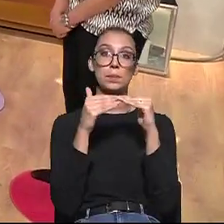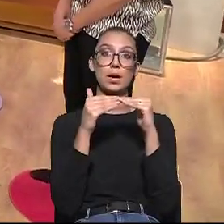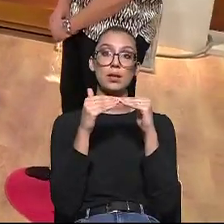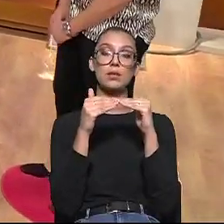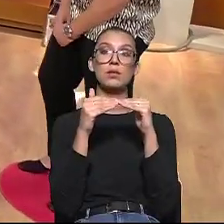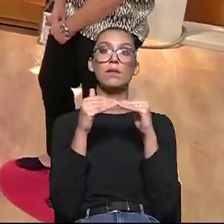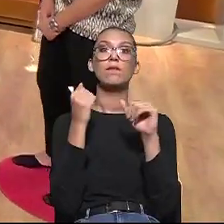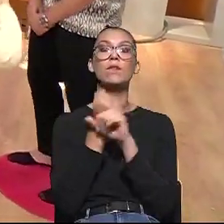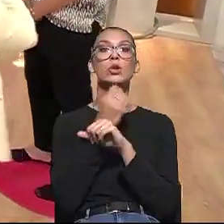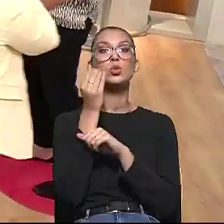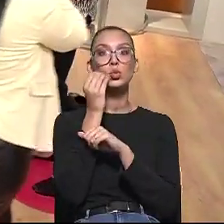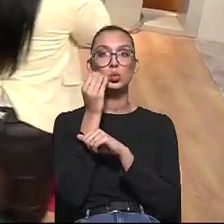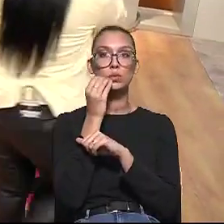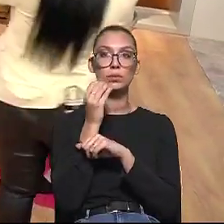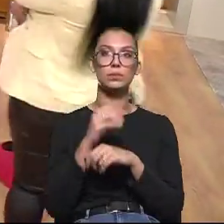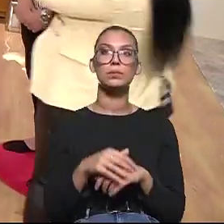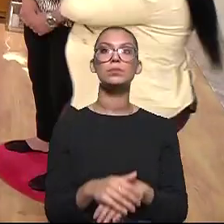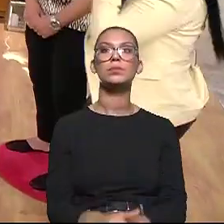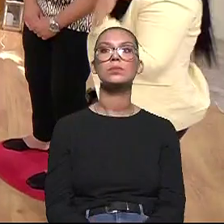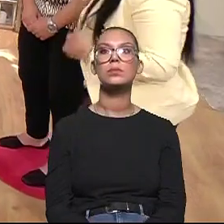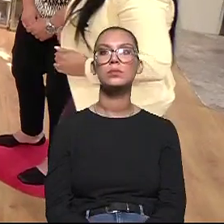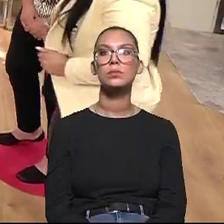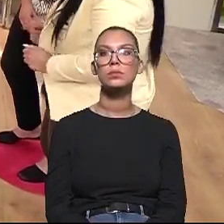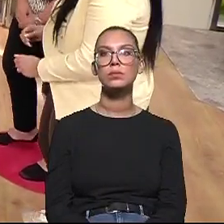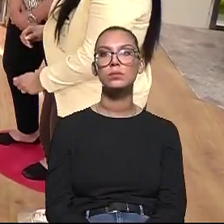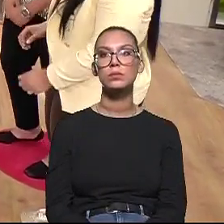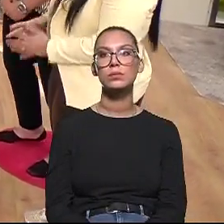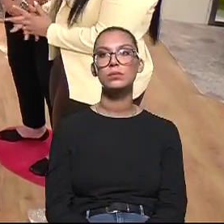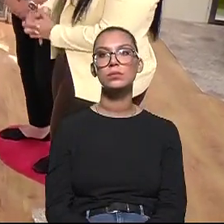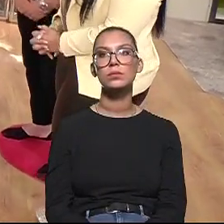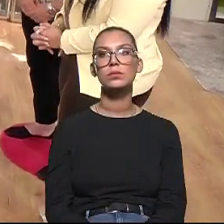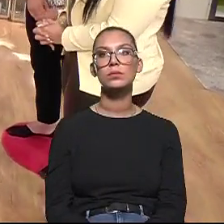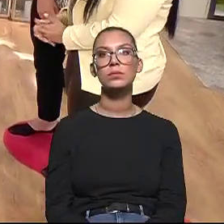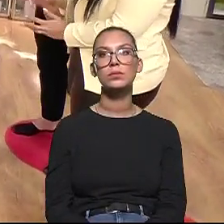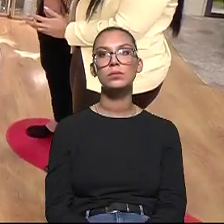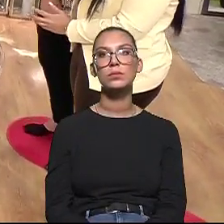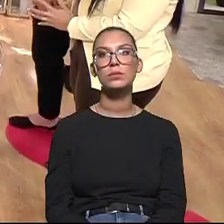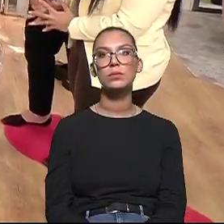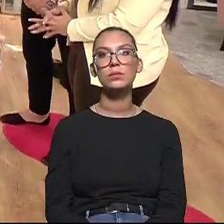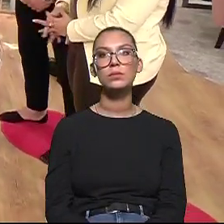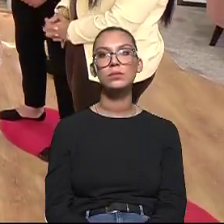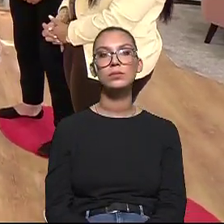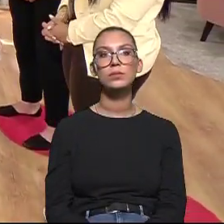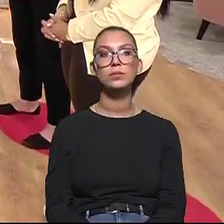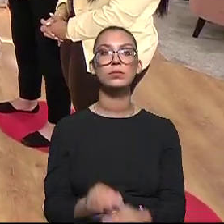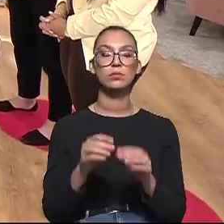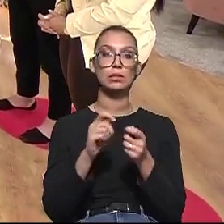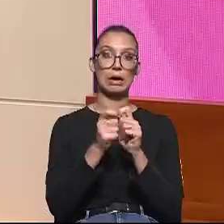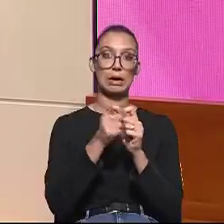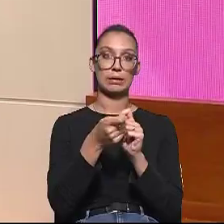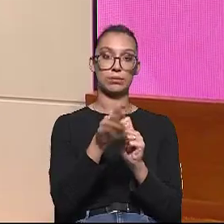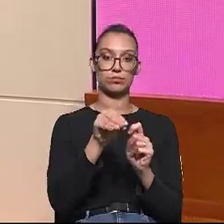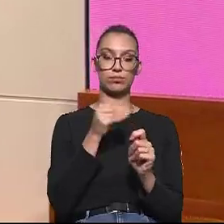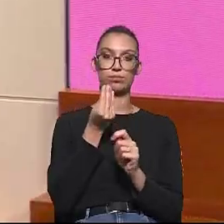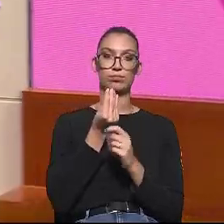antiga. Então, Joaninha, para serem as meninas, tira uma carta, mas não mostra a ninguém, tira que quiser. Guarda